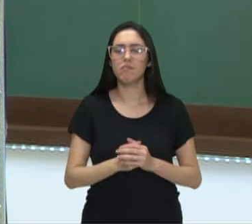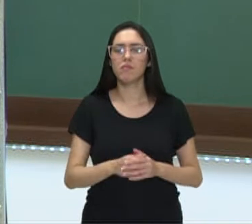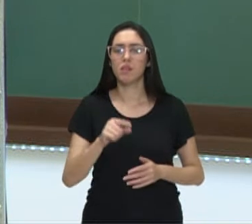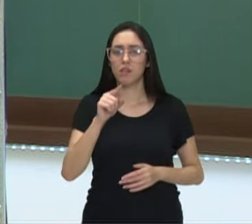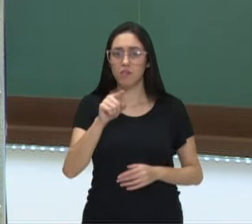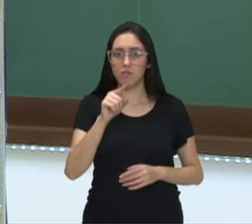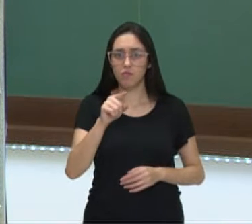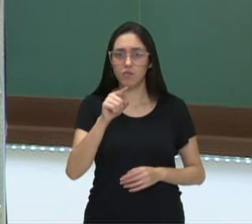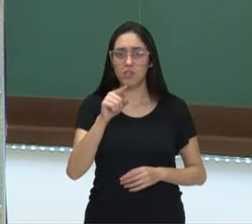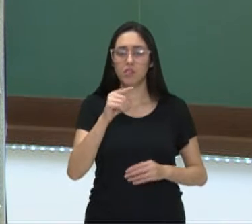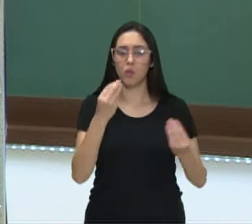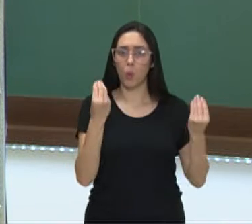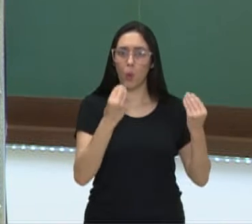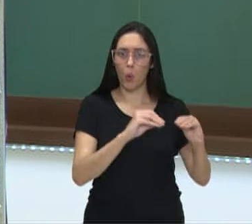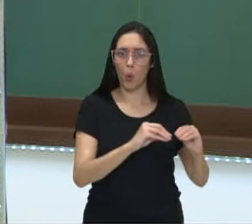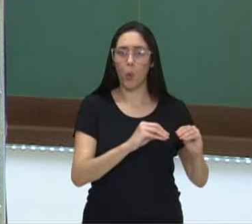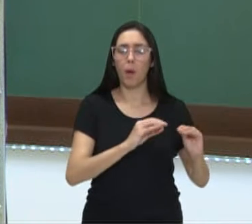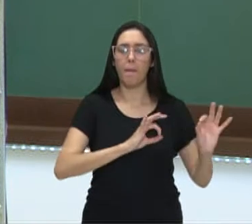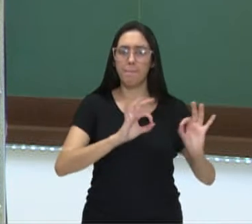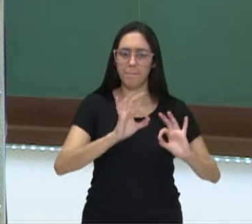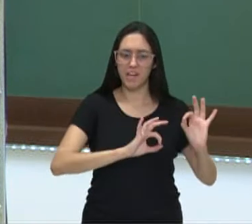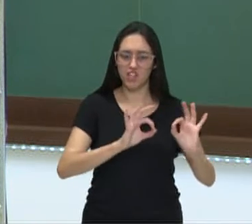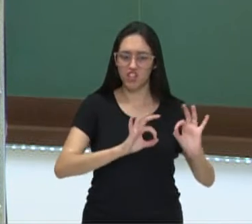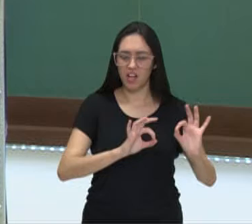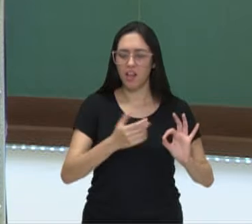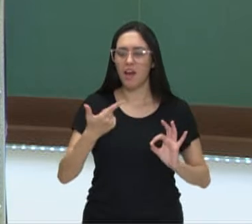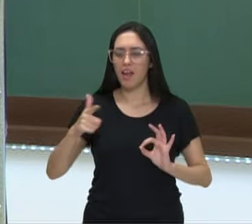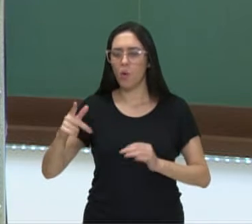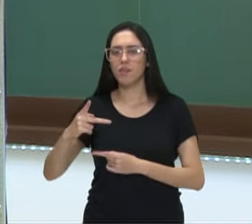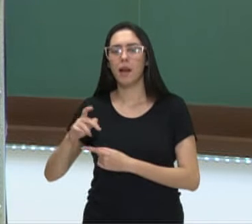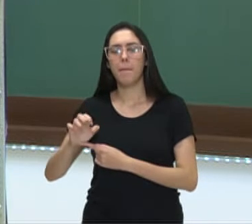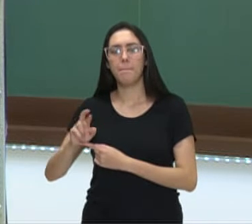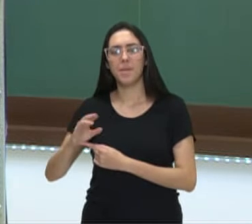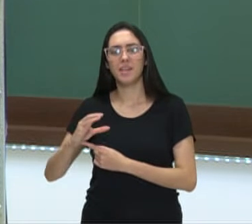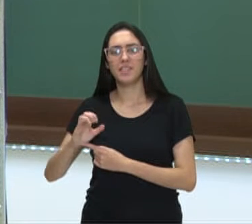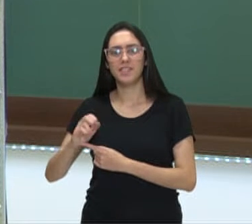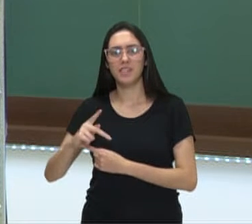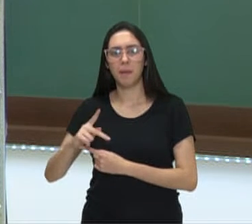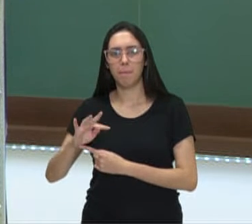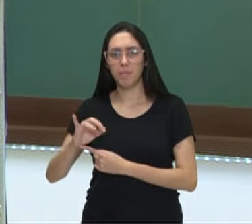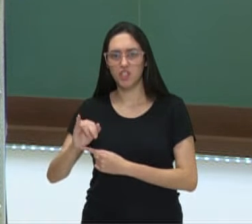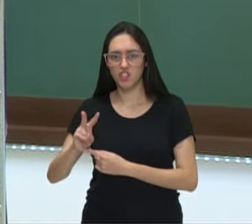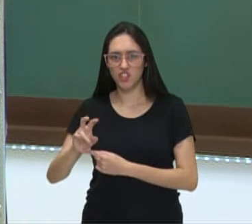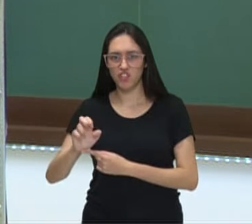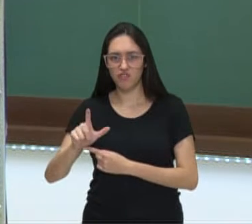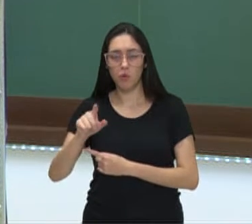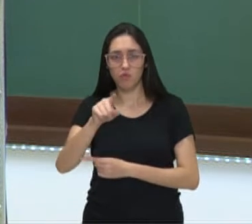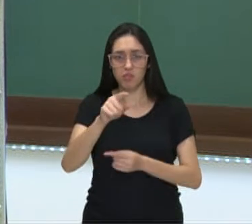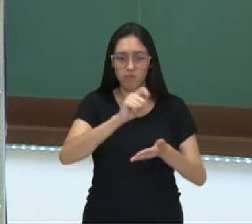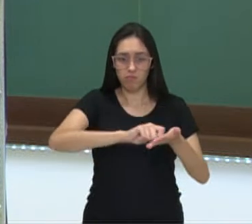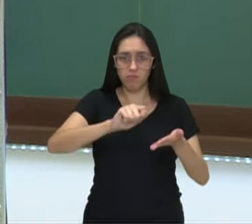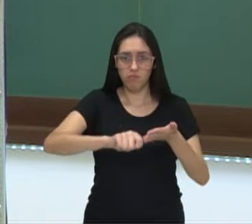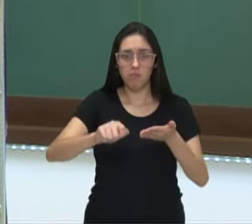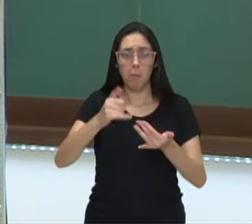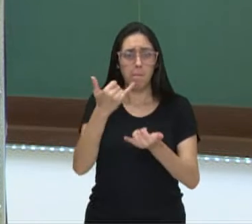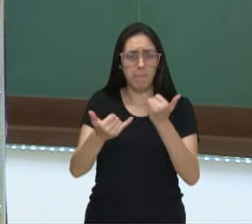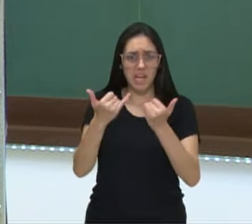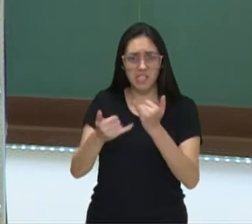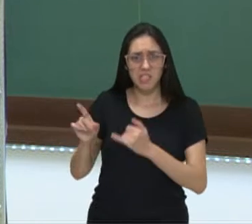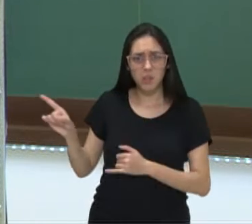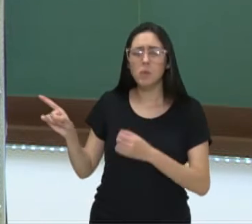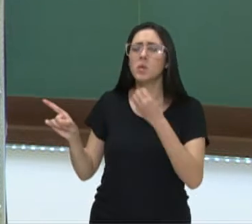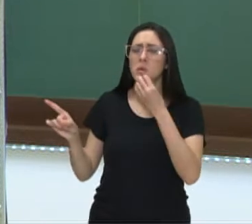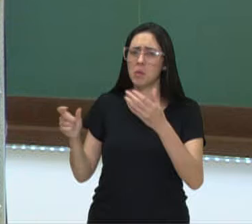caracterizou a obsolescência planejada e a obsolescência perceptiva dentro dessa ideia que eu apresentei aqui para você, parabéns, não precisa